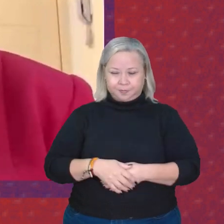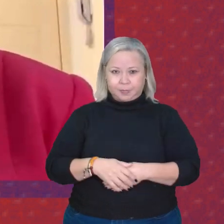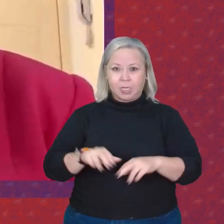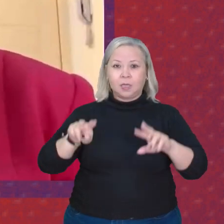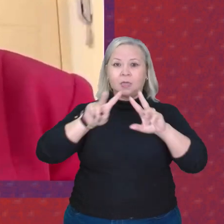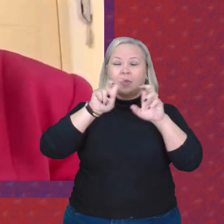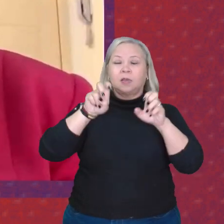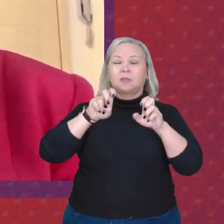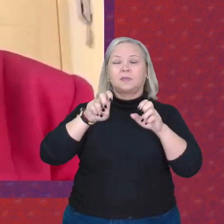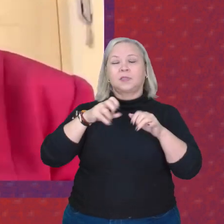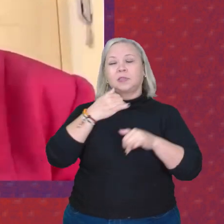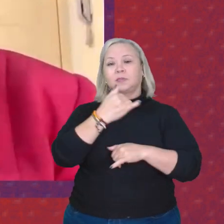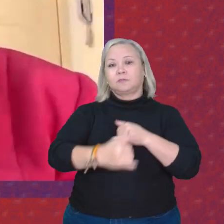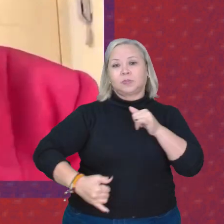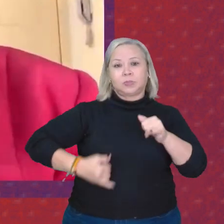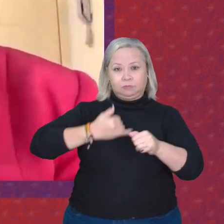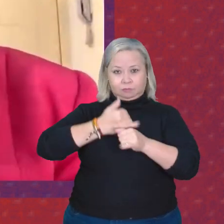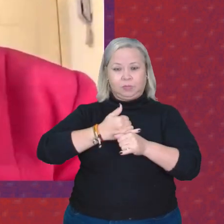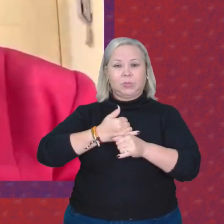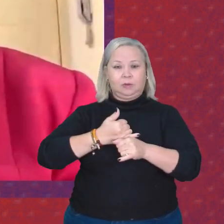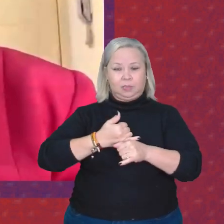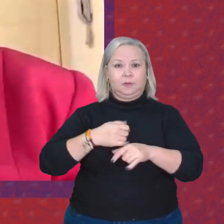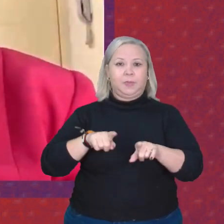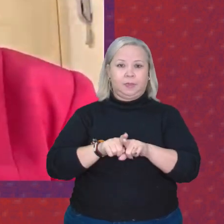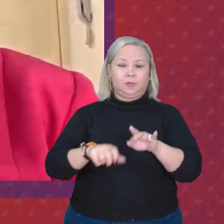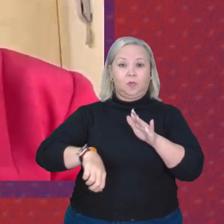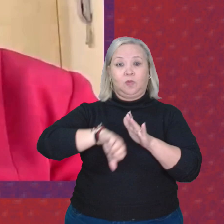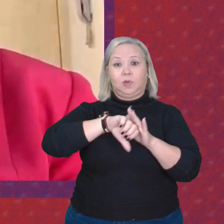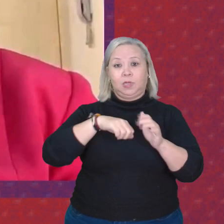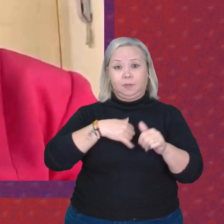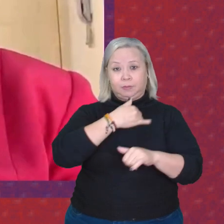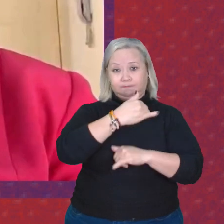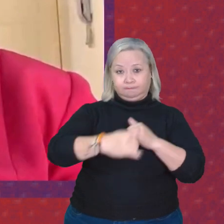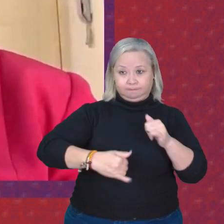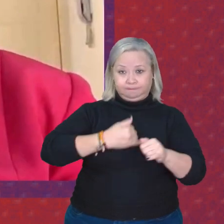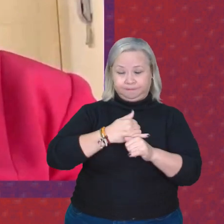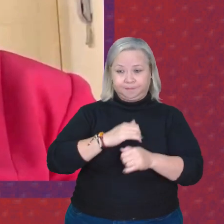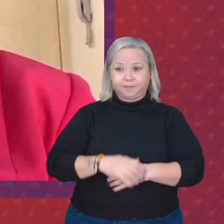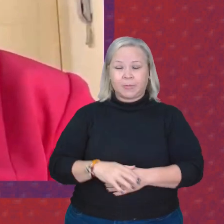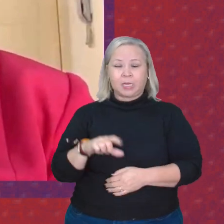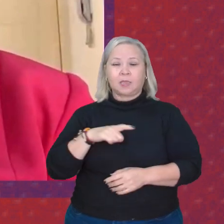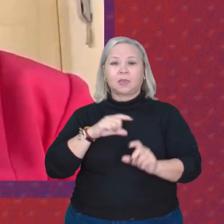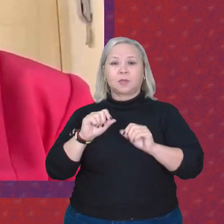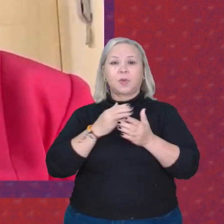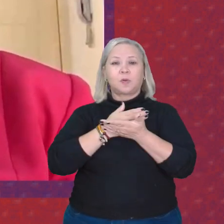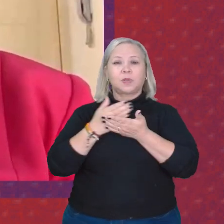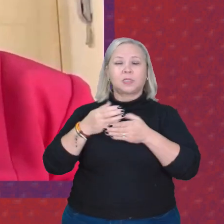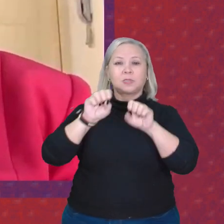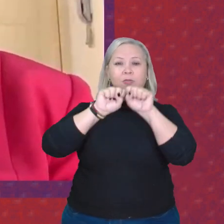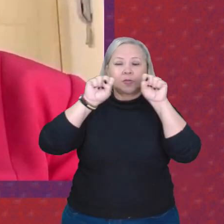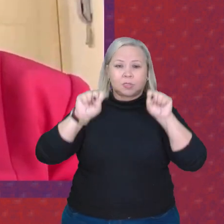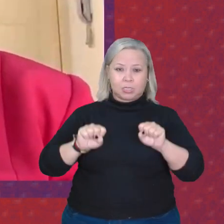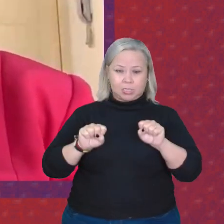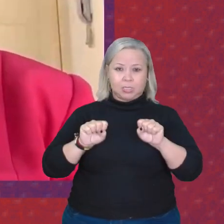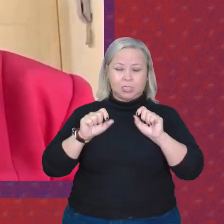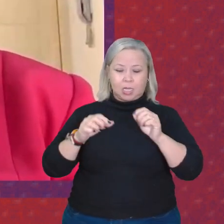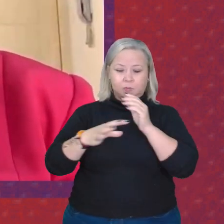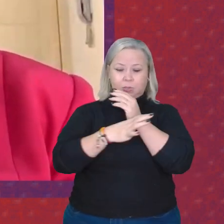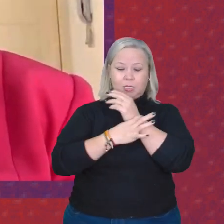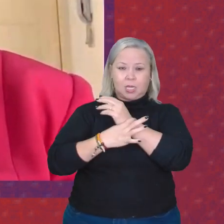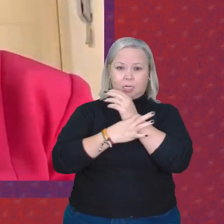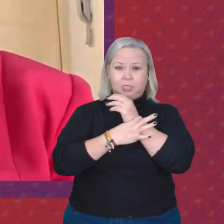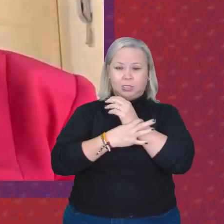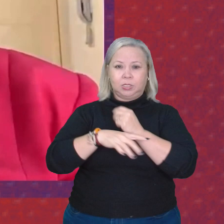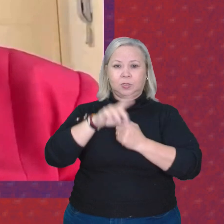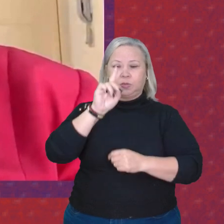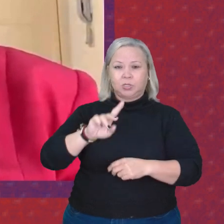questão virtual, num dos blocos, tá? Nós tivemos também o lançamento do Sistema de Garantias de